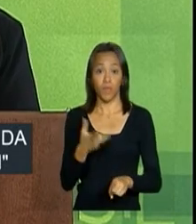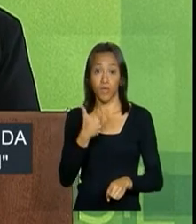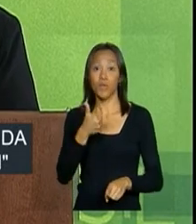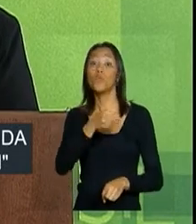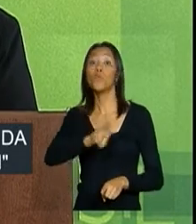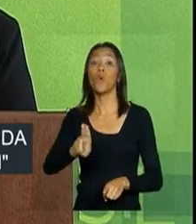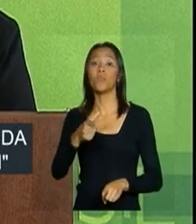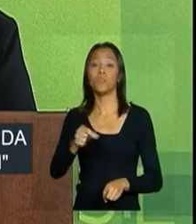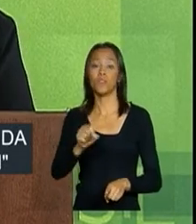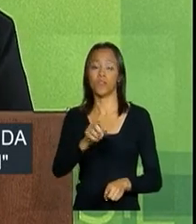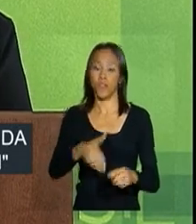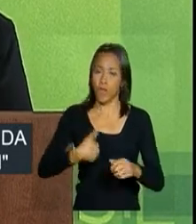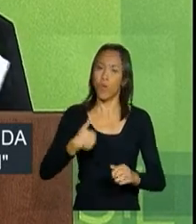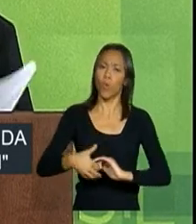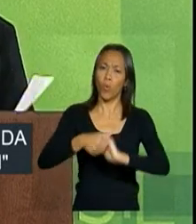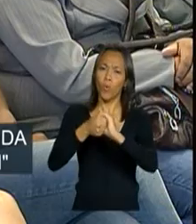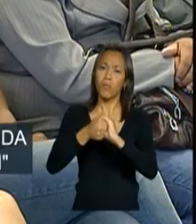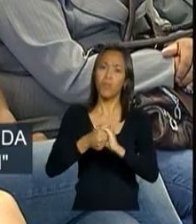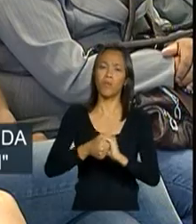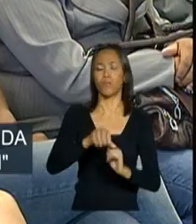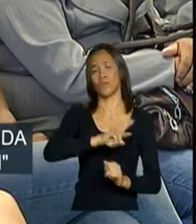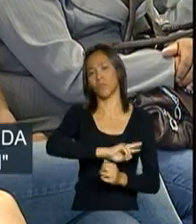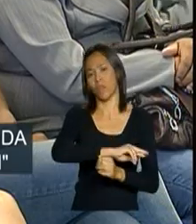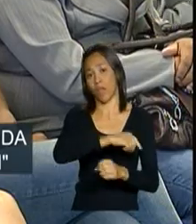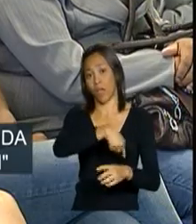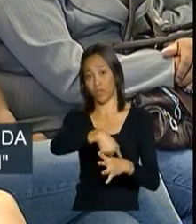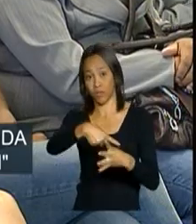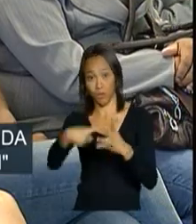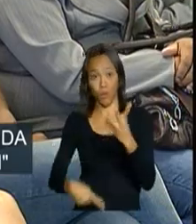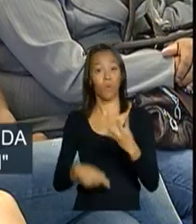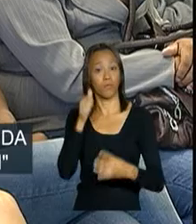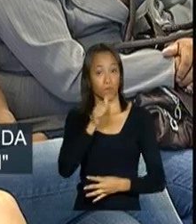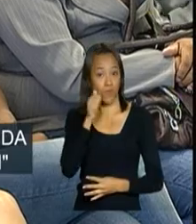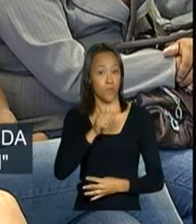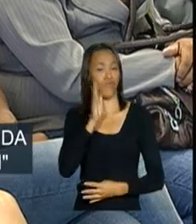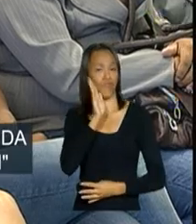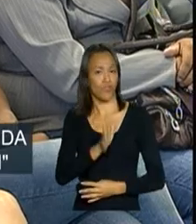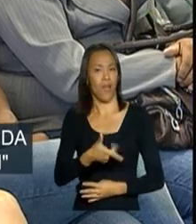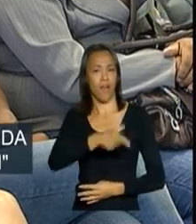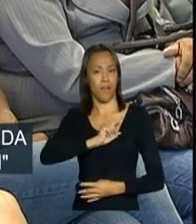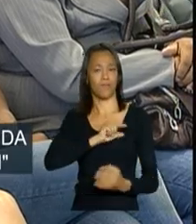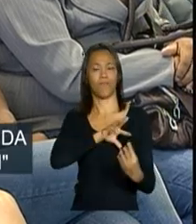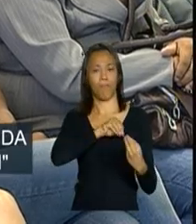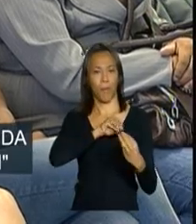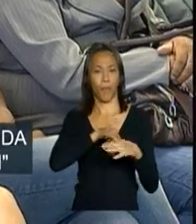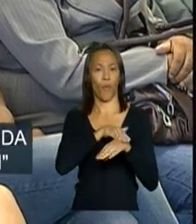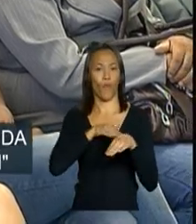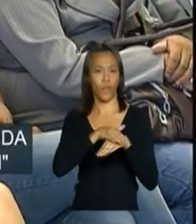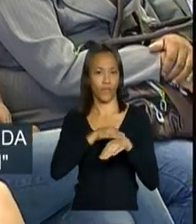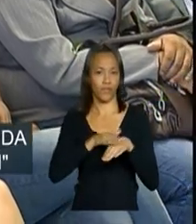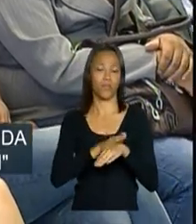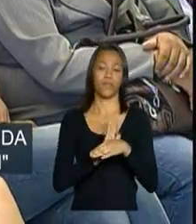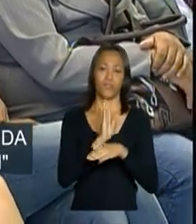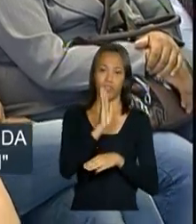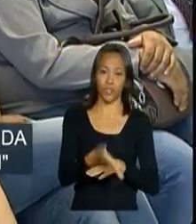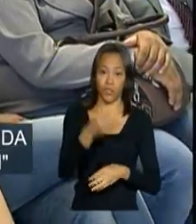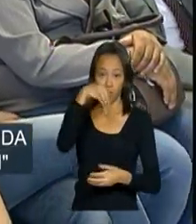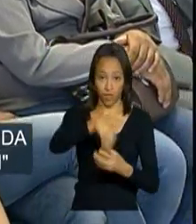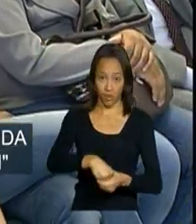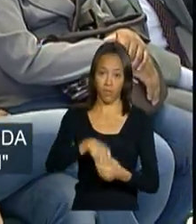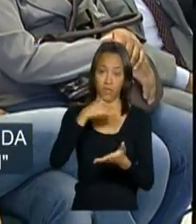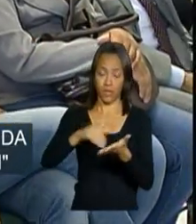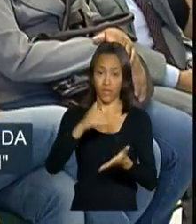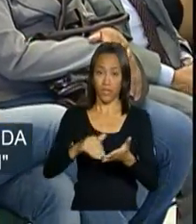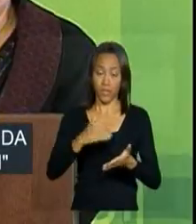quem eu comprimento todas as quatro formas com as quais Eu já conversei hoje lá na secretaria